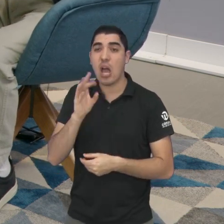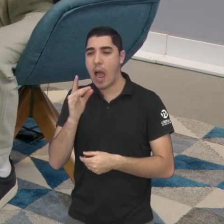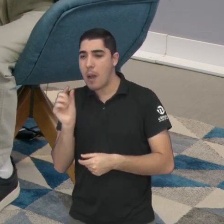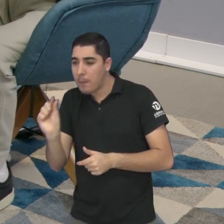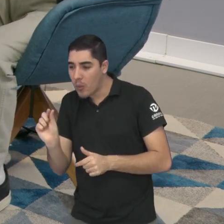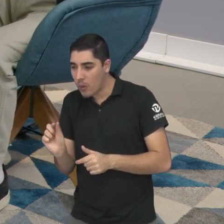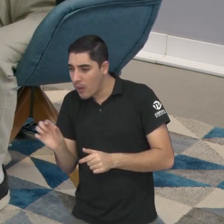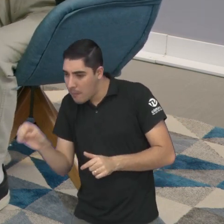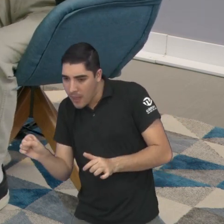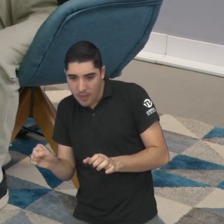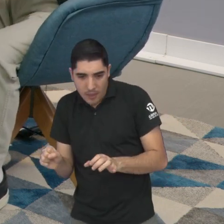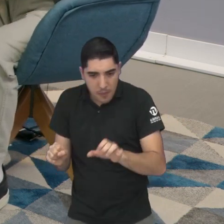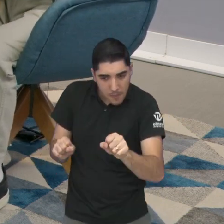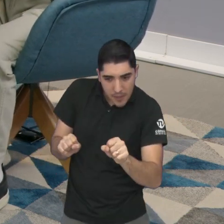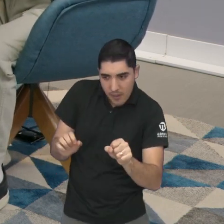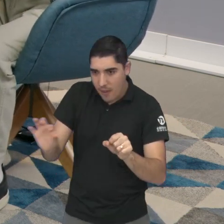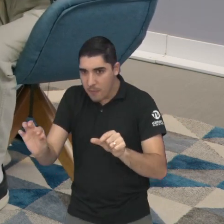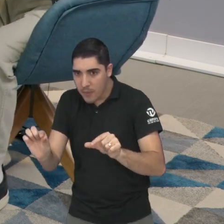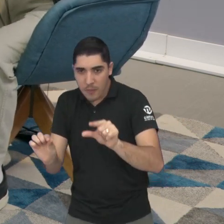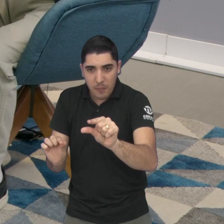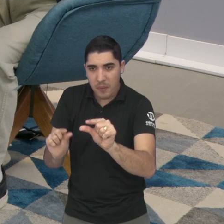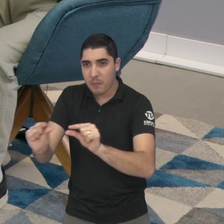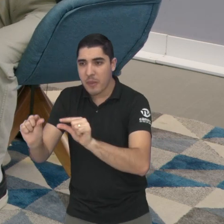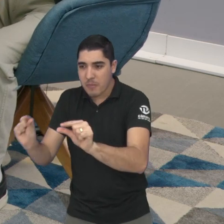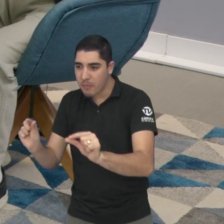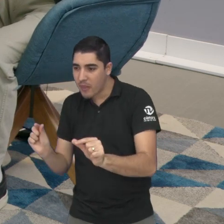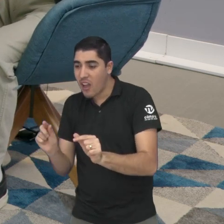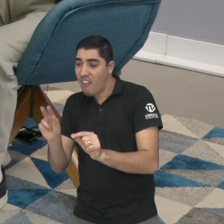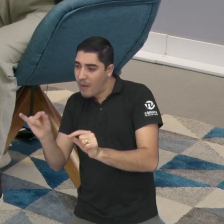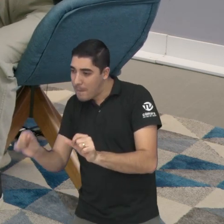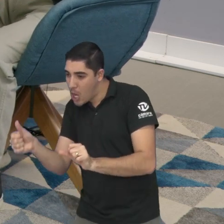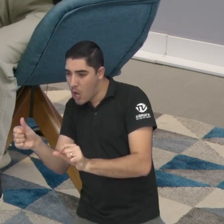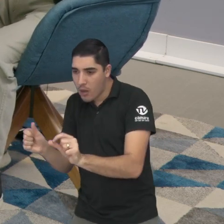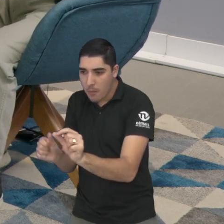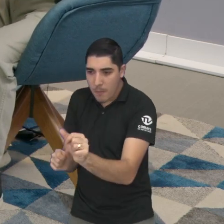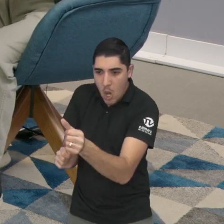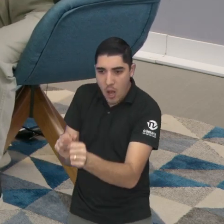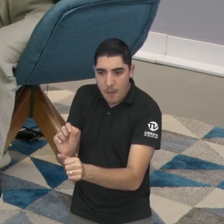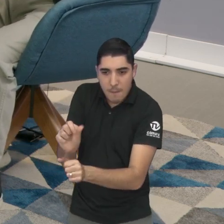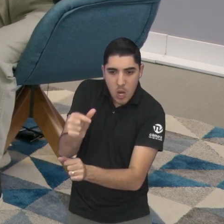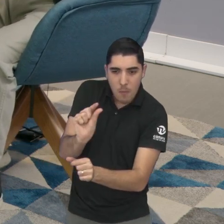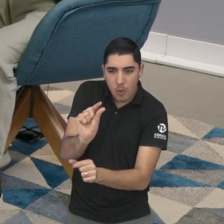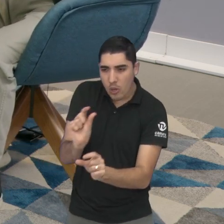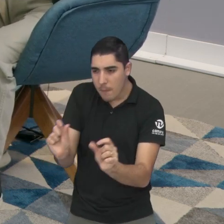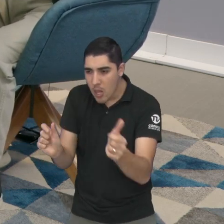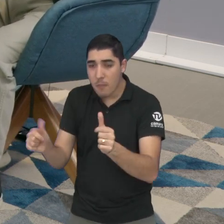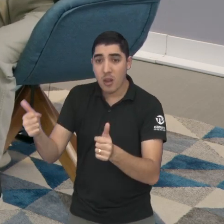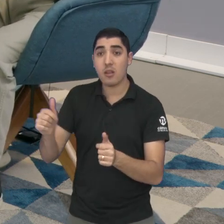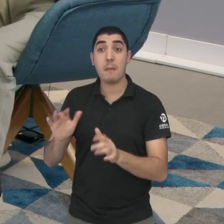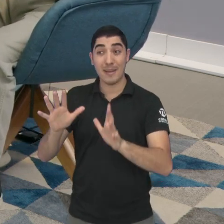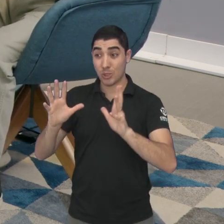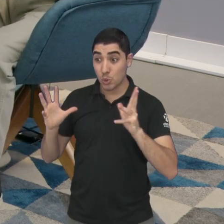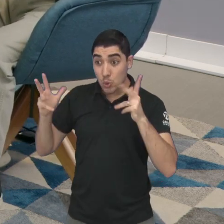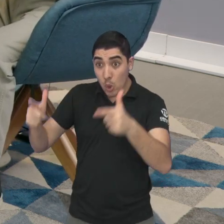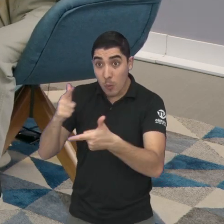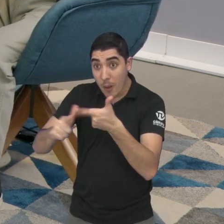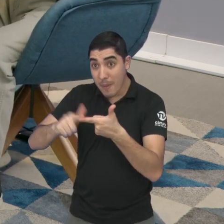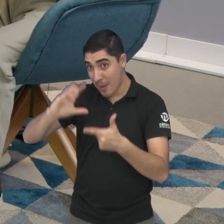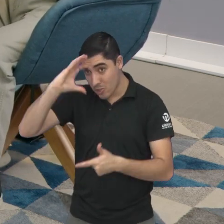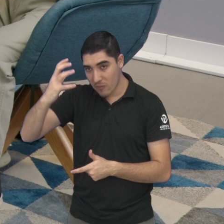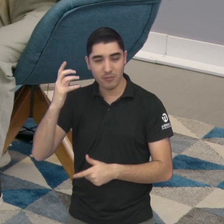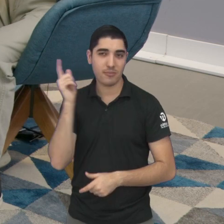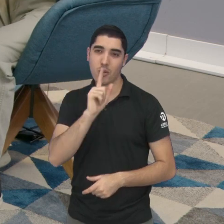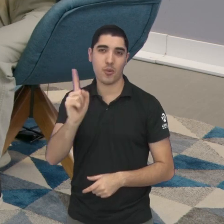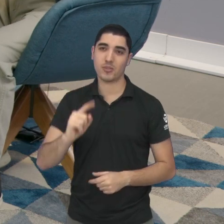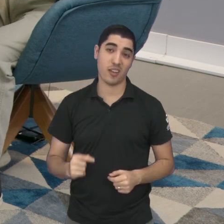puxadinho. Fiz um puxadinho aqui, um puxadinho nunca ali. Vai na raiz, melhora, maquiada, não né? É? Exato. Melhora e tudo, mas você não resolve o problema. E é isso que